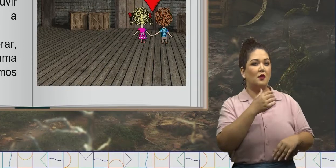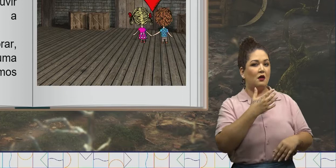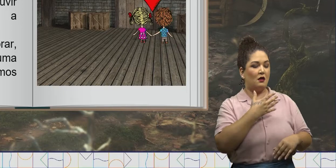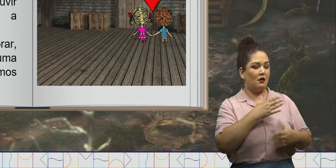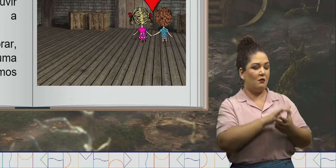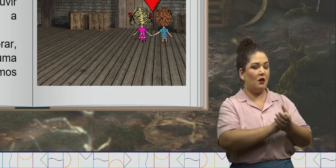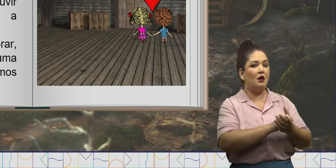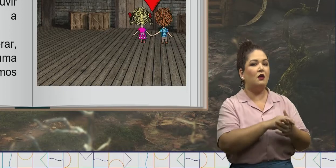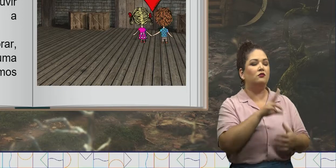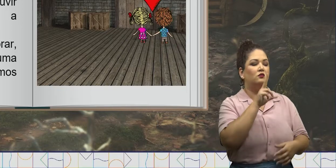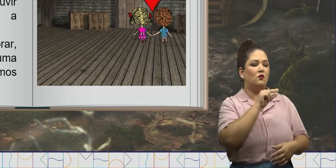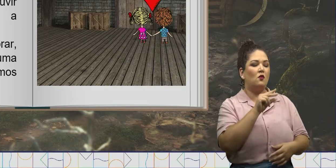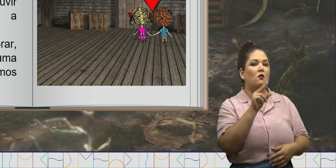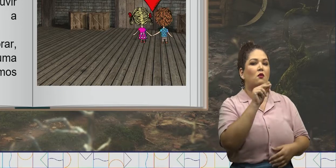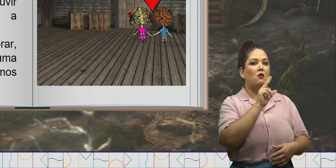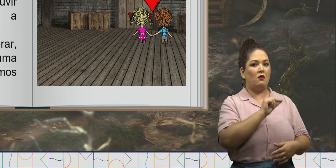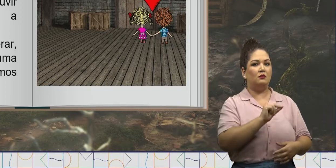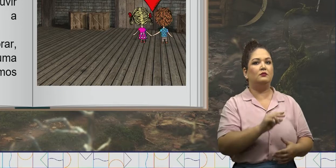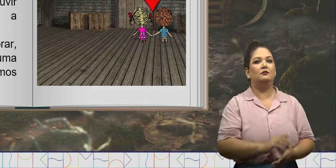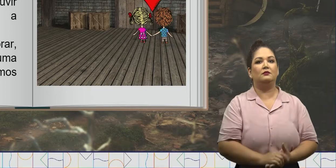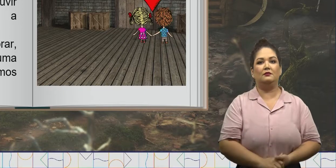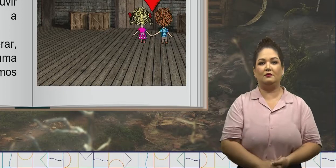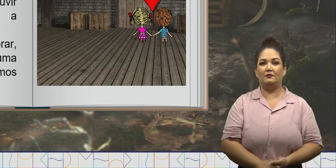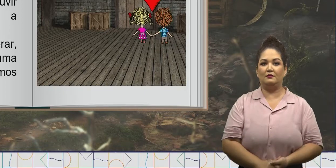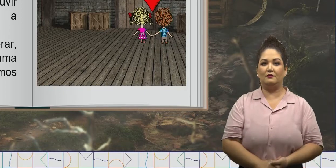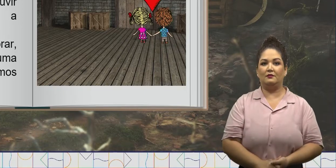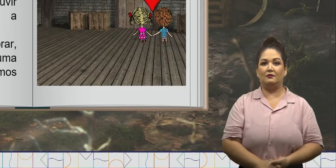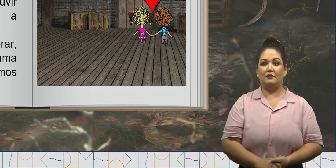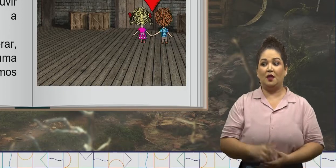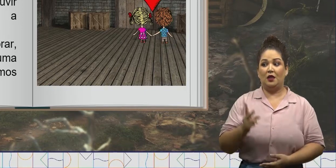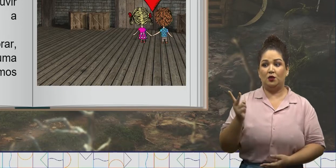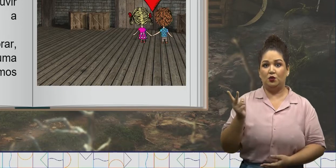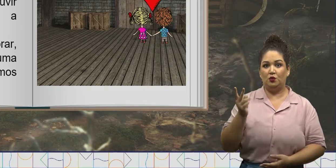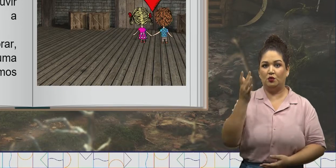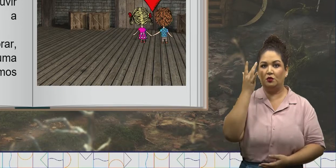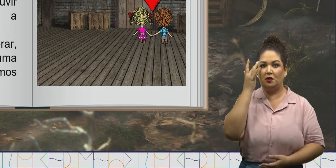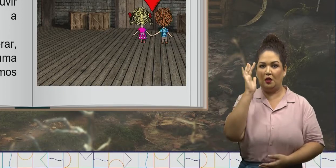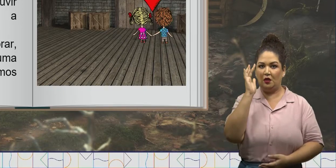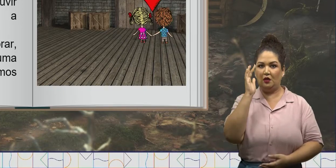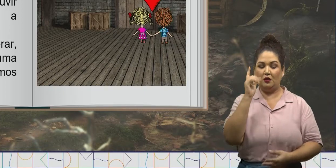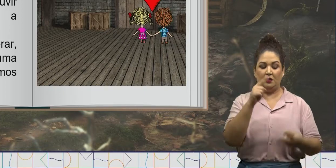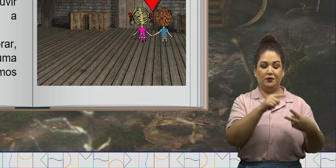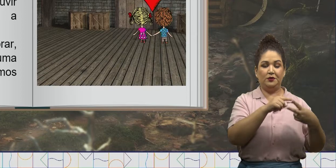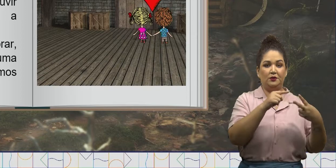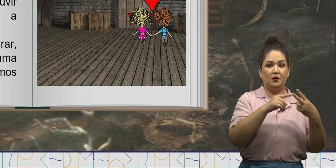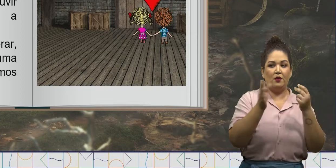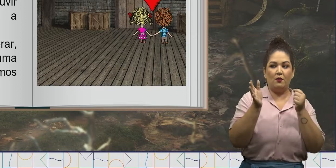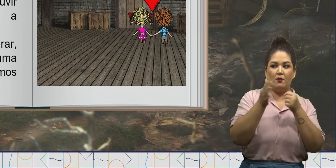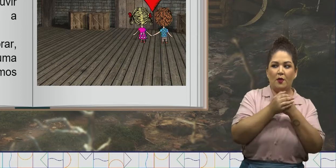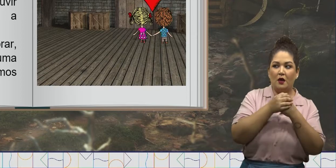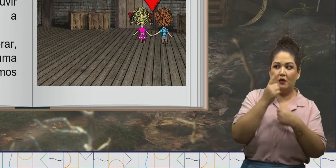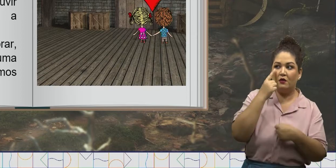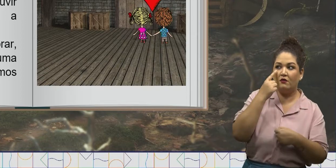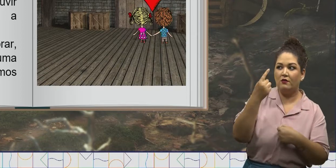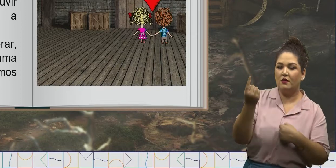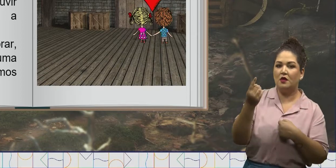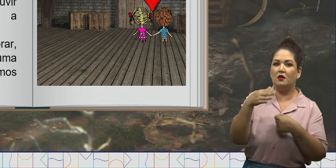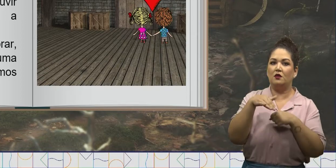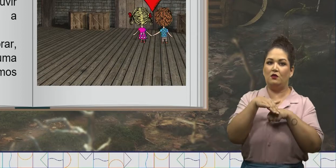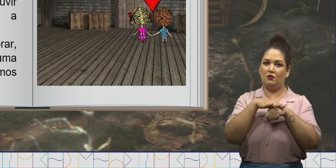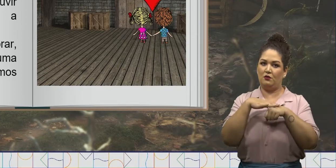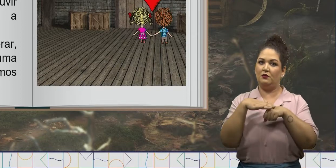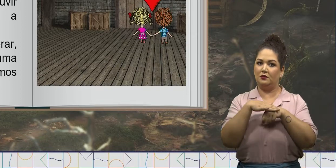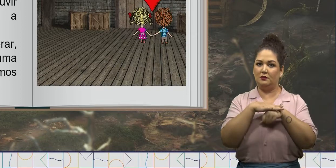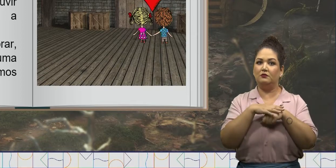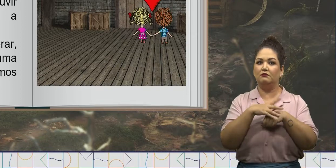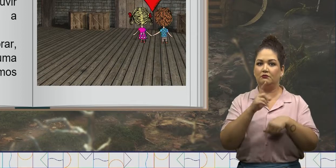convencido pela madrasta. O que não sabiam é que as crianças estavam escondidas e